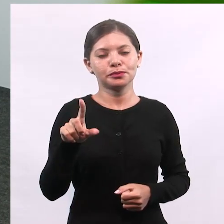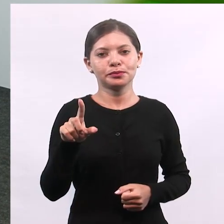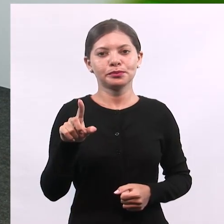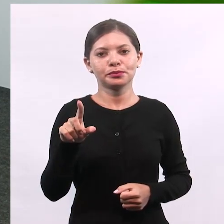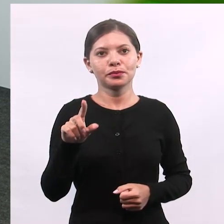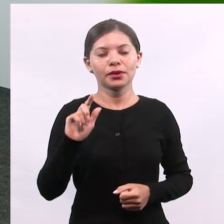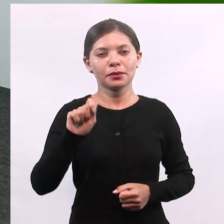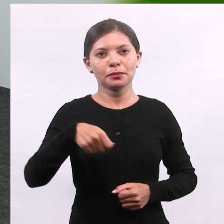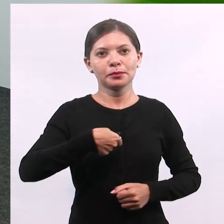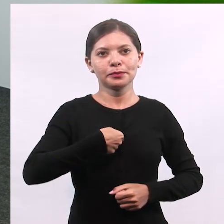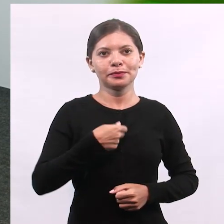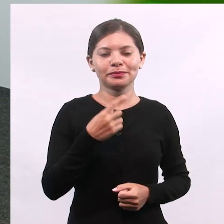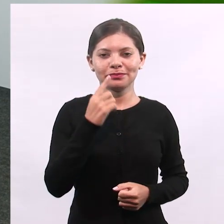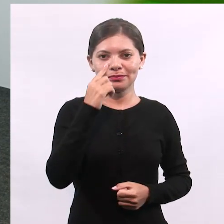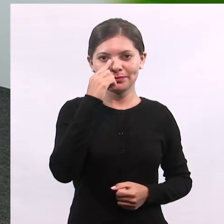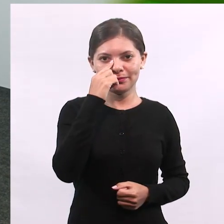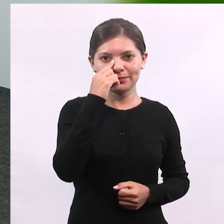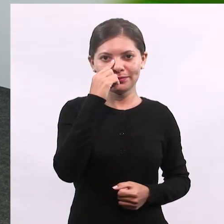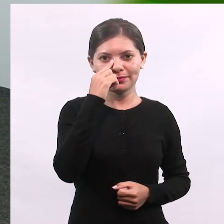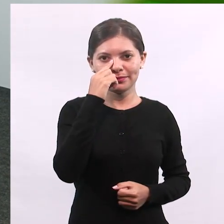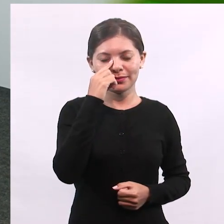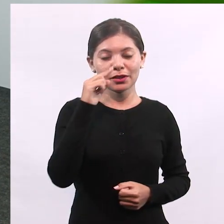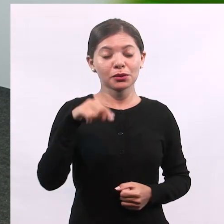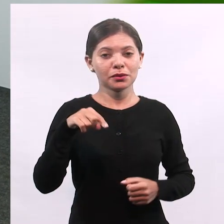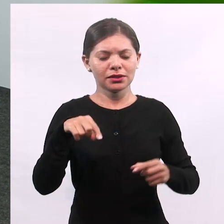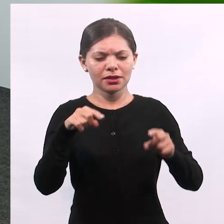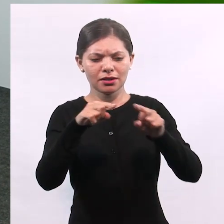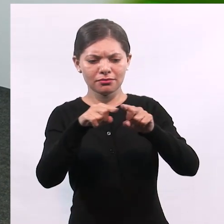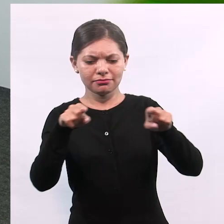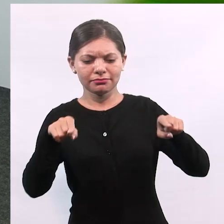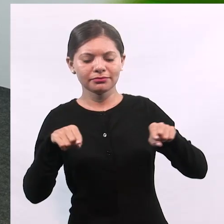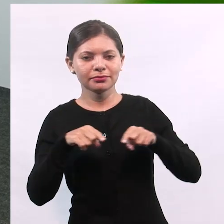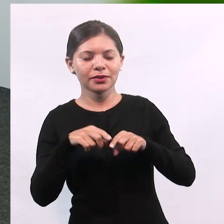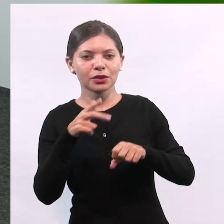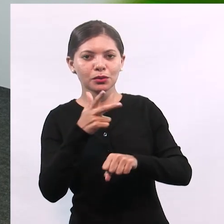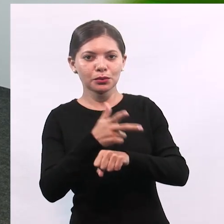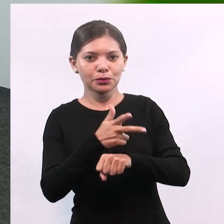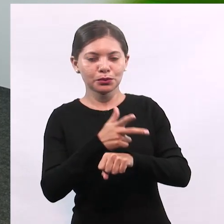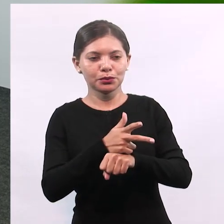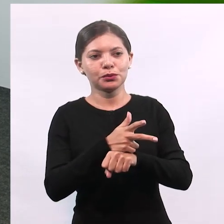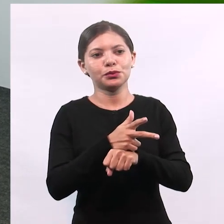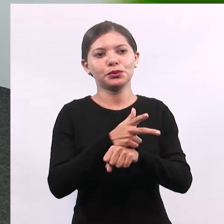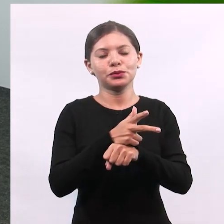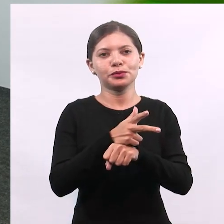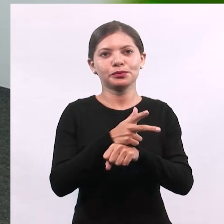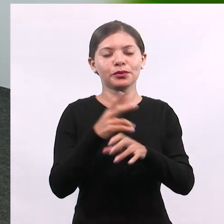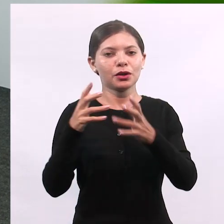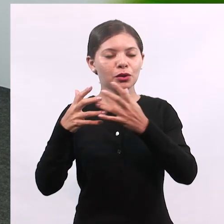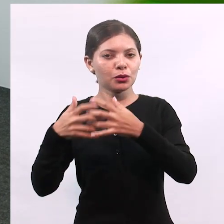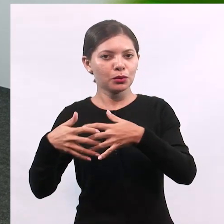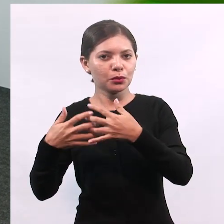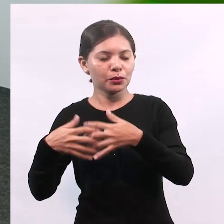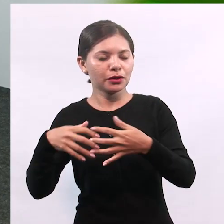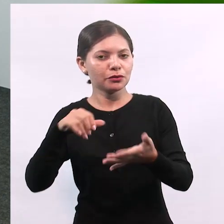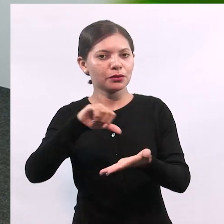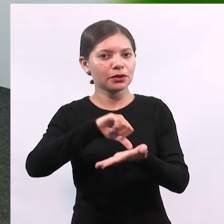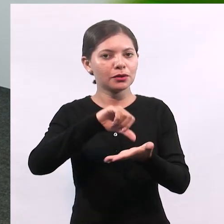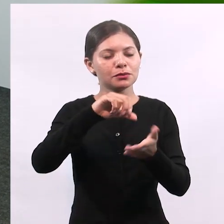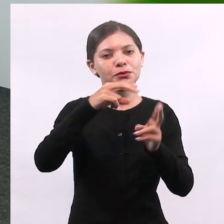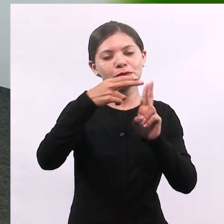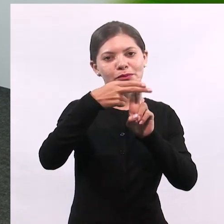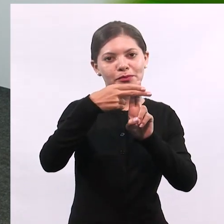surda Rafael e estou dentro do estúdio do ifro campus Porto Velho zona norte um fundo plotado em branco